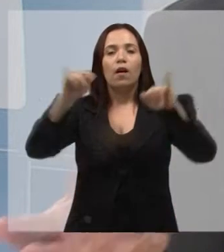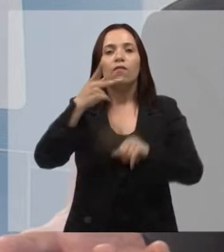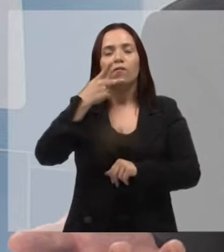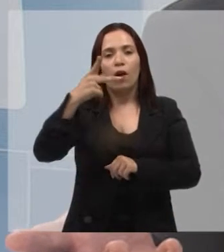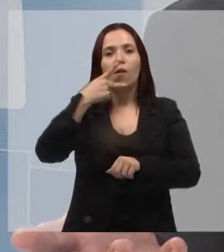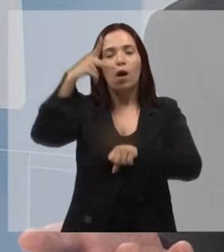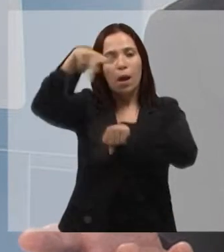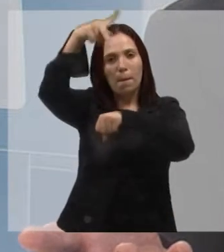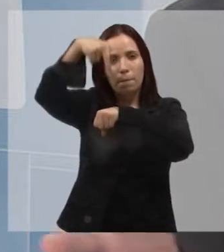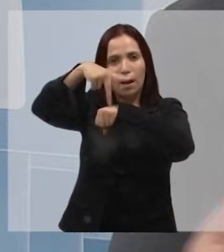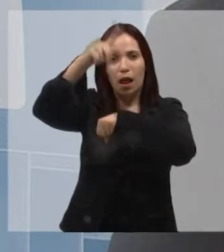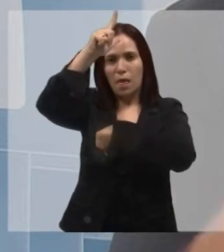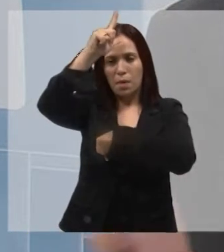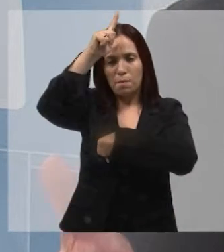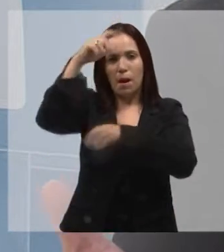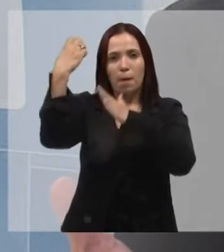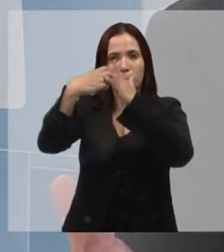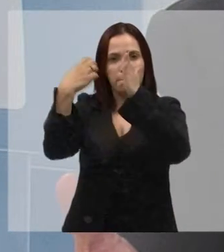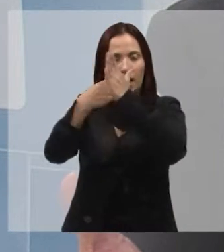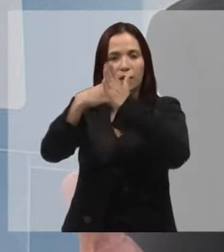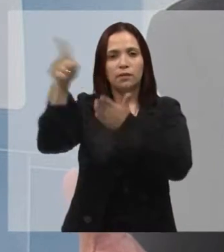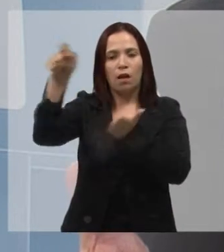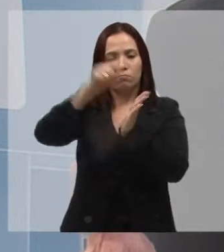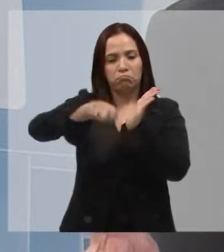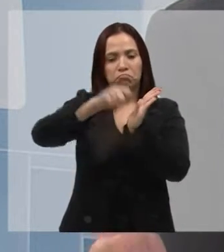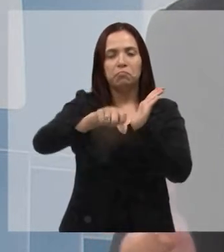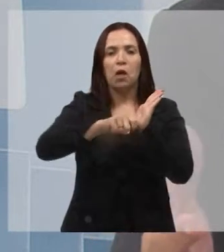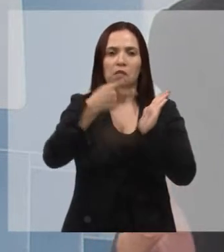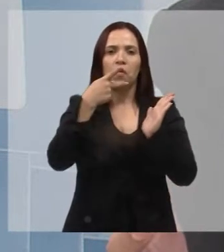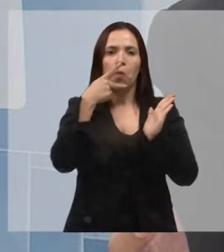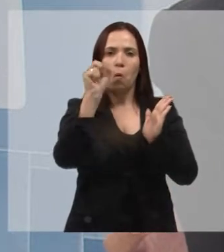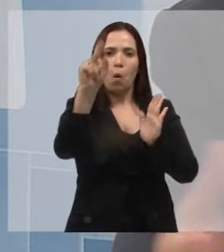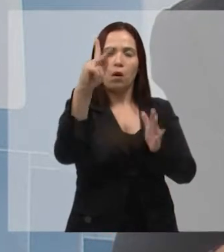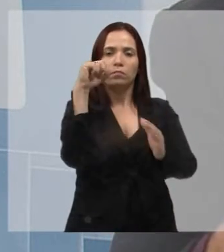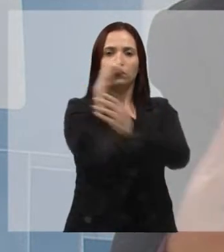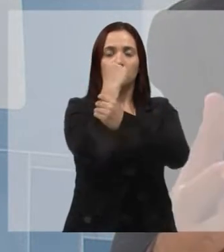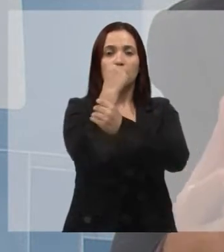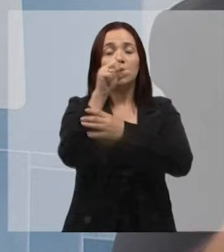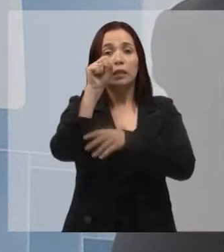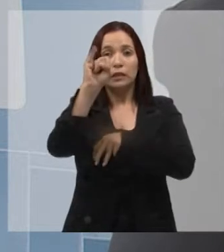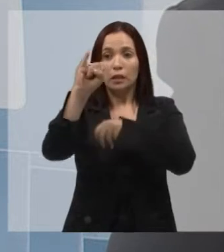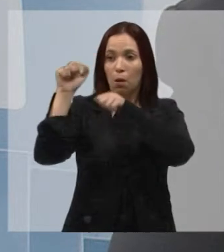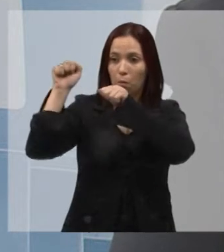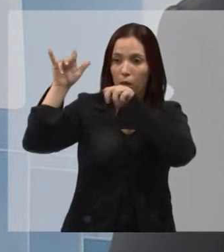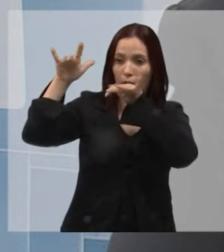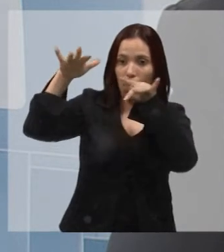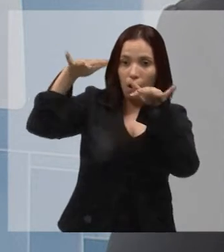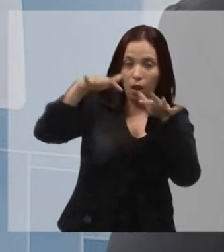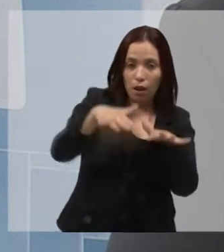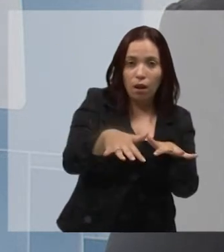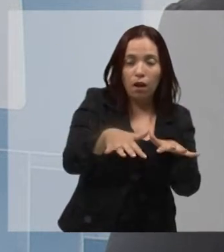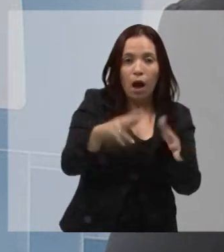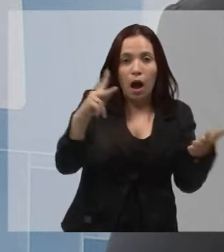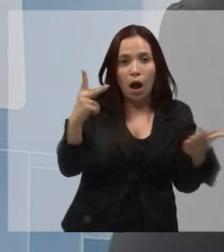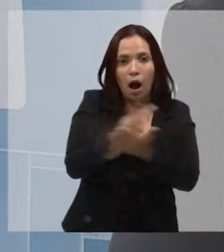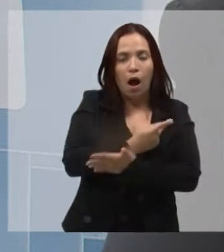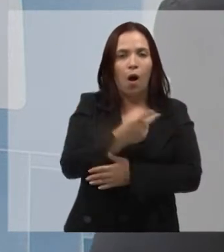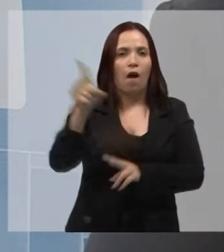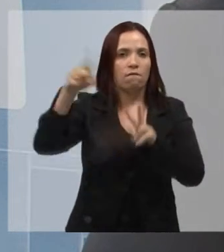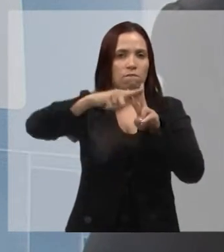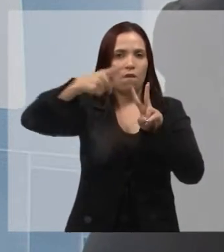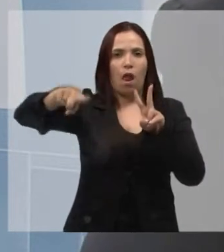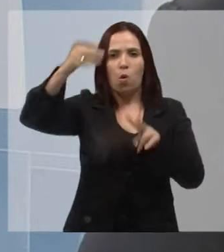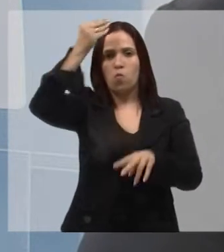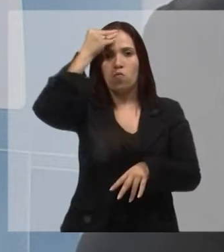empresa alemã fez a certificação da barragem e aí, se a barragem ruiu, a Vale não tem